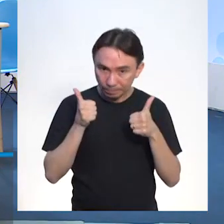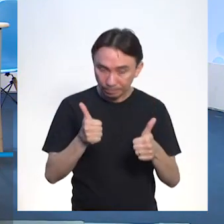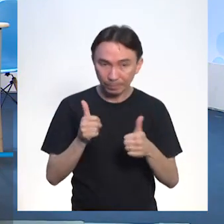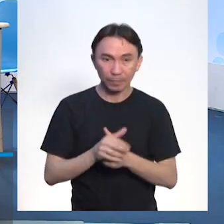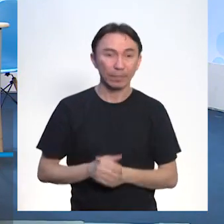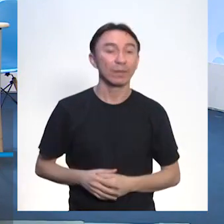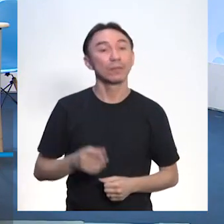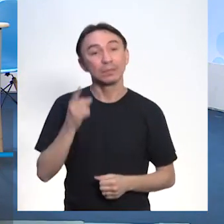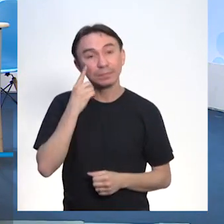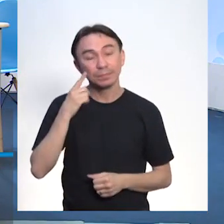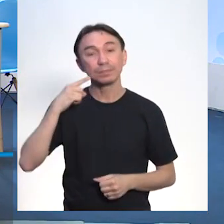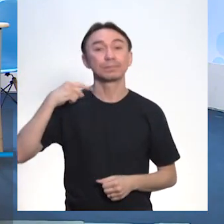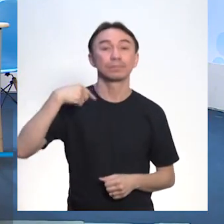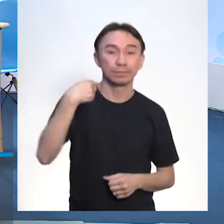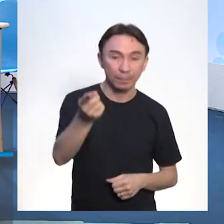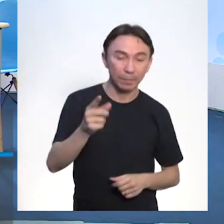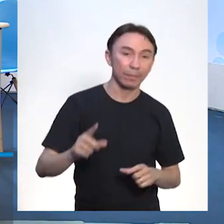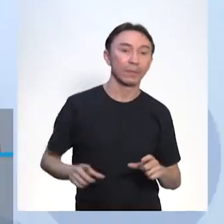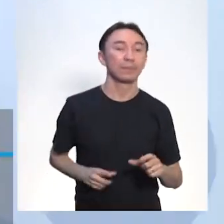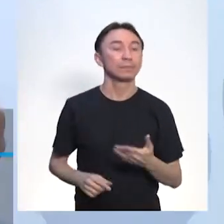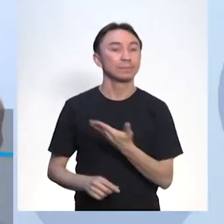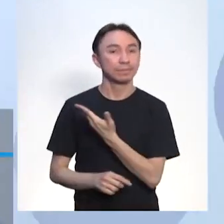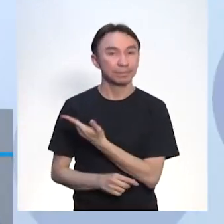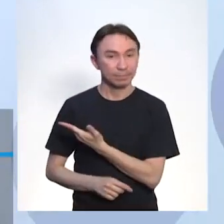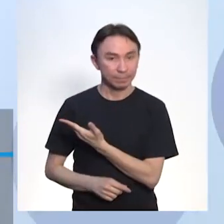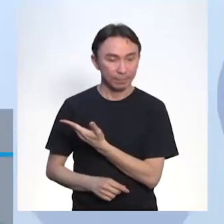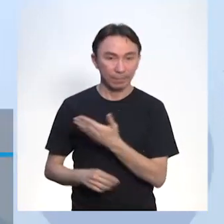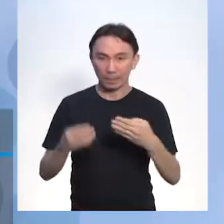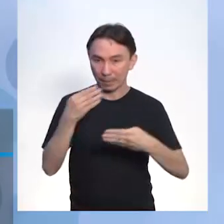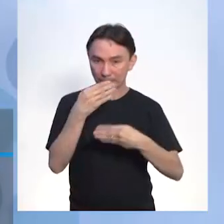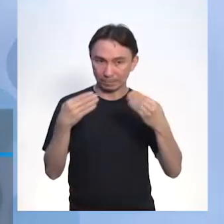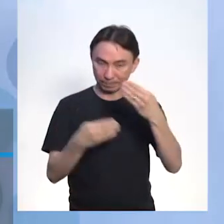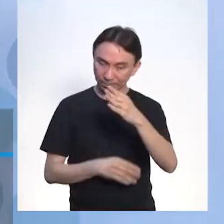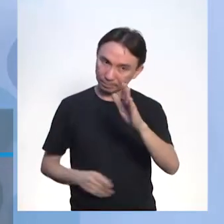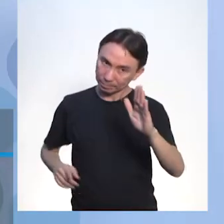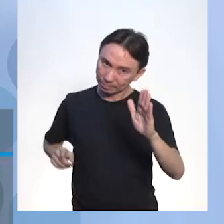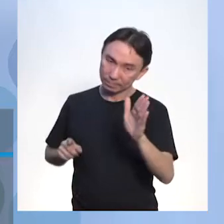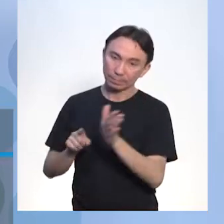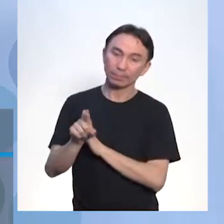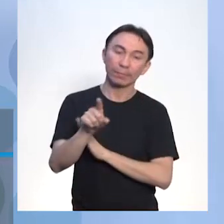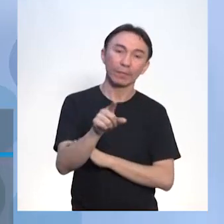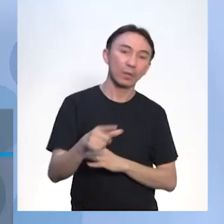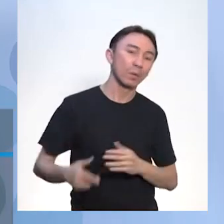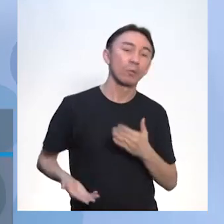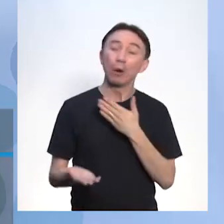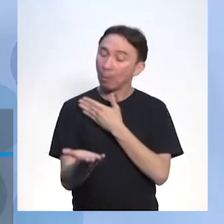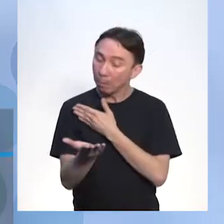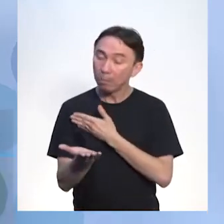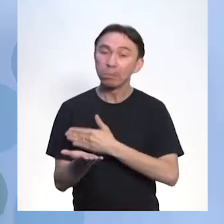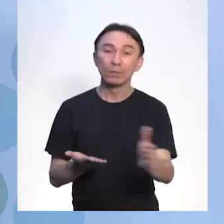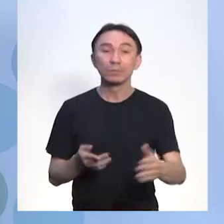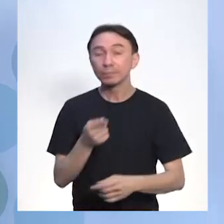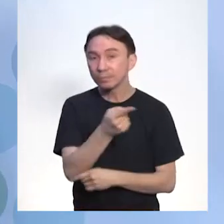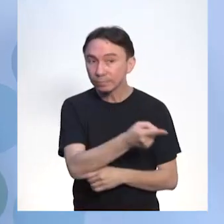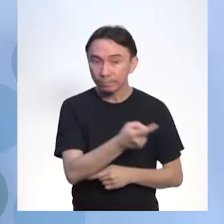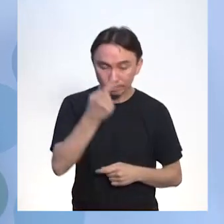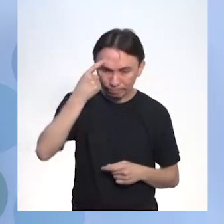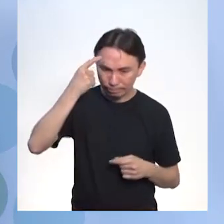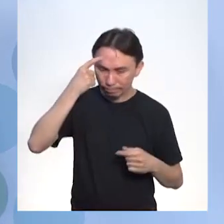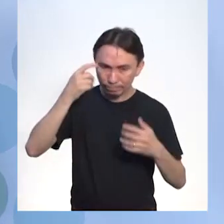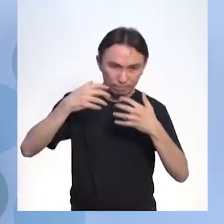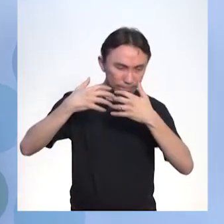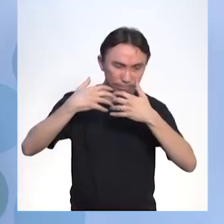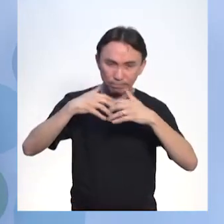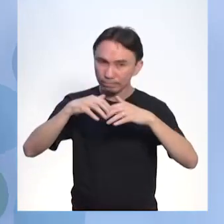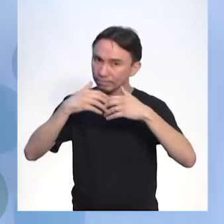próxima tela, que é aquela questão disparadora, aquela questão que faz com que o estudante comece